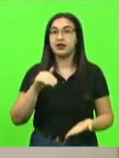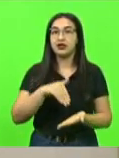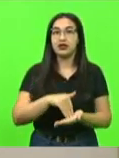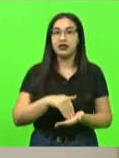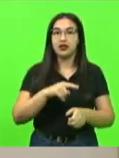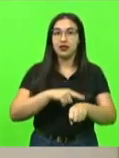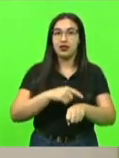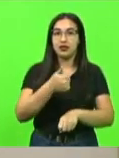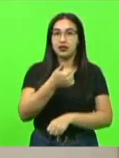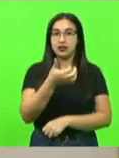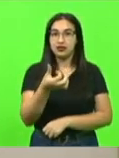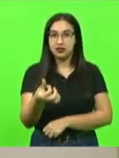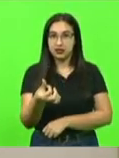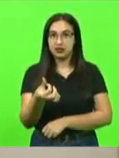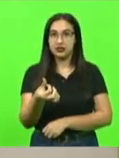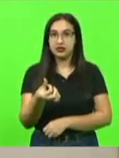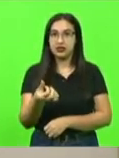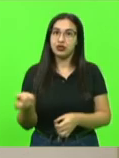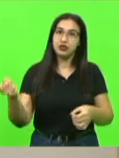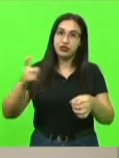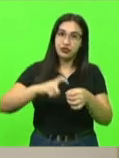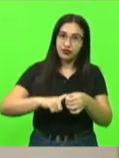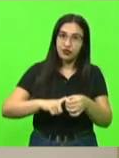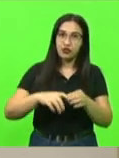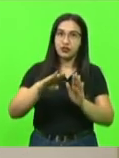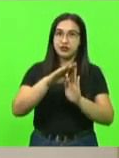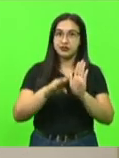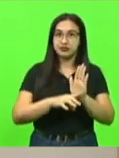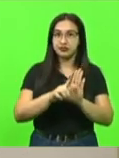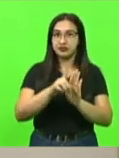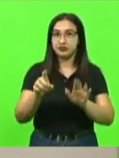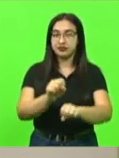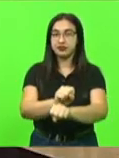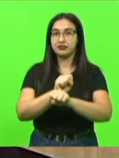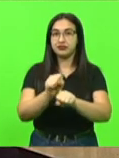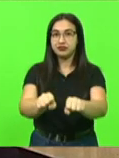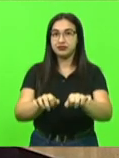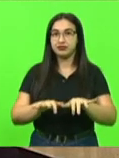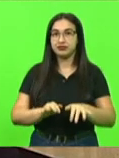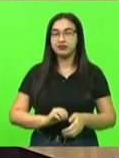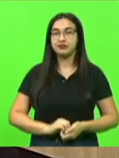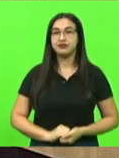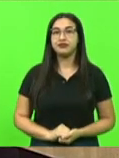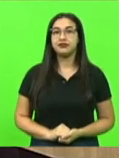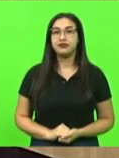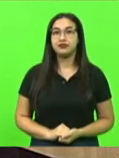16 horas, quando iremos retornar com a ordem do dia. Está suspensa a presente sessão.